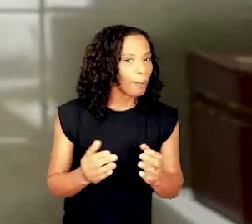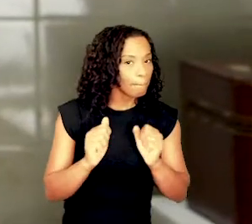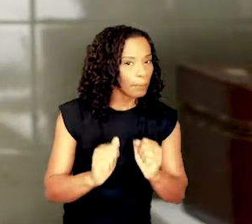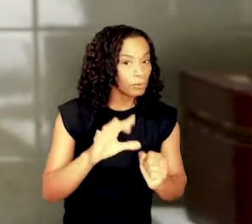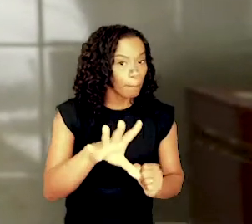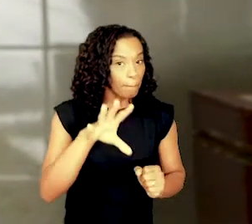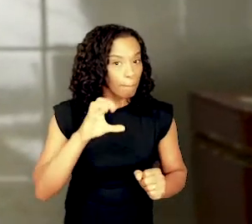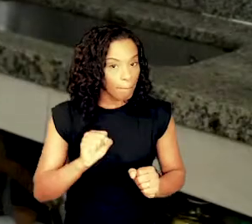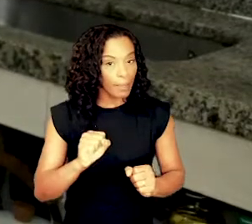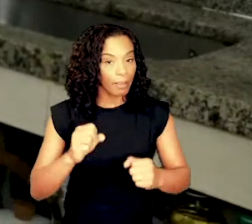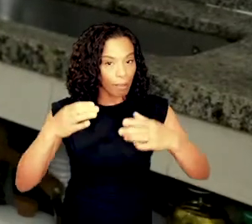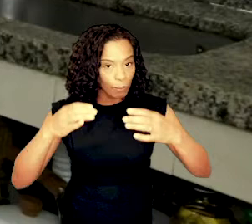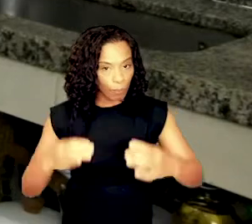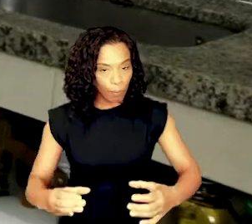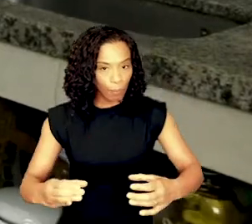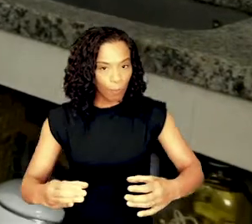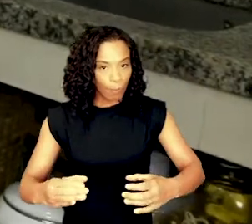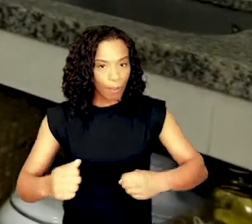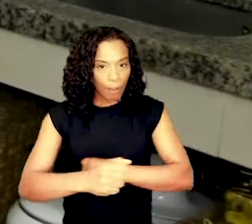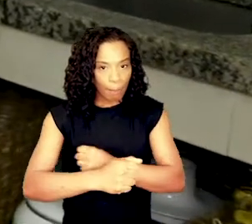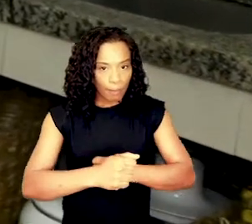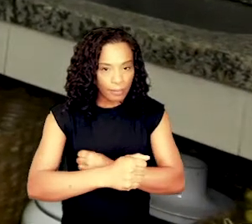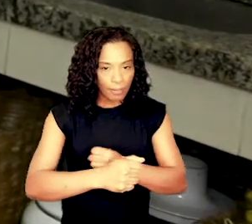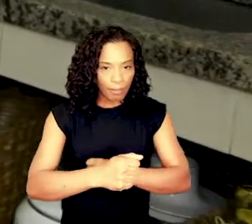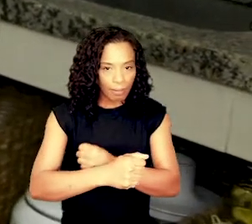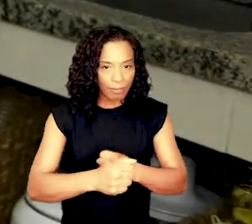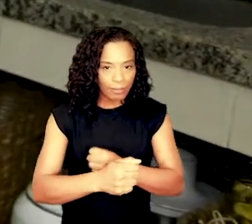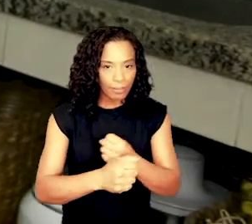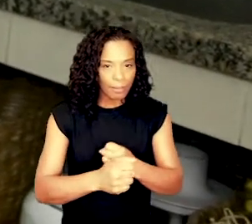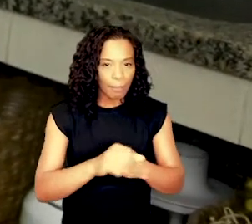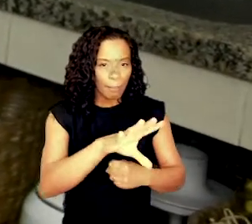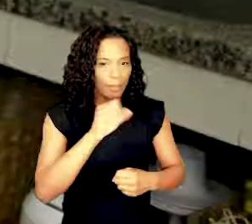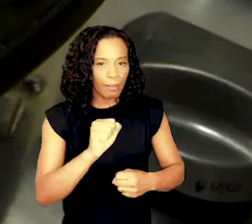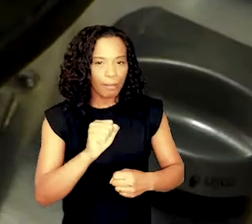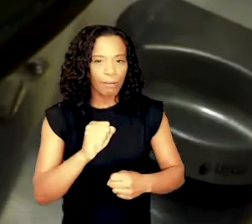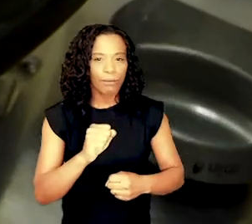Agora pode pegar uma panela e levar a cebola para dourar com 4 colheres de sopa de óleo.